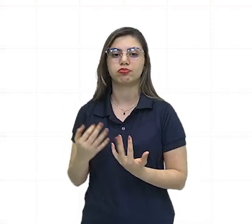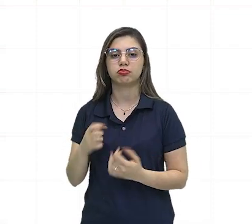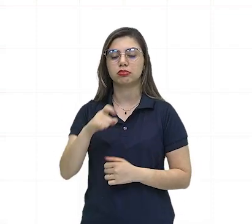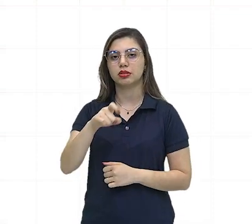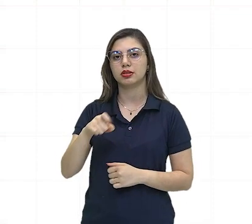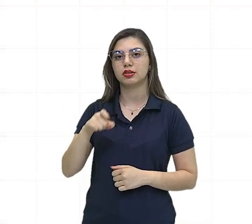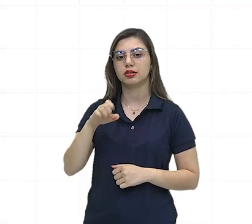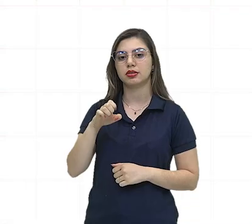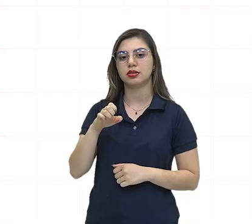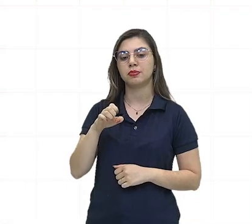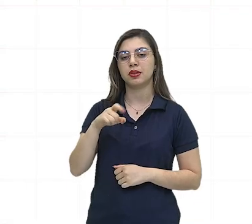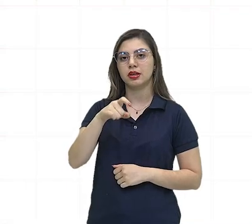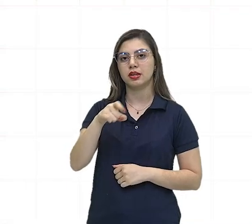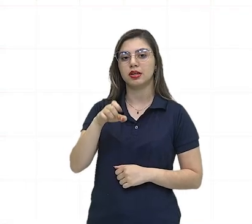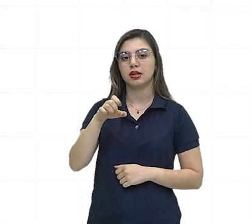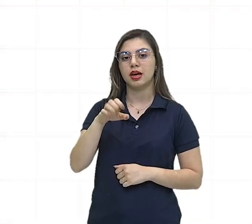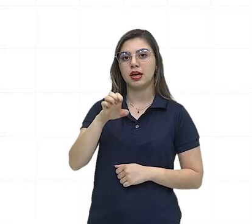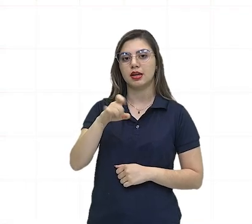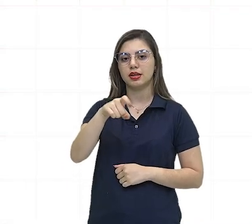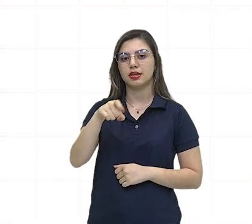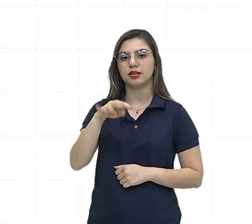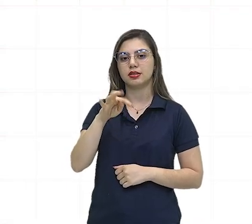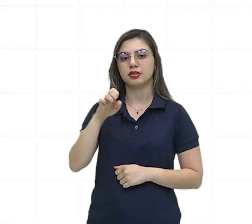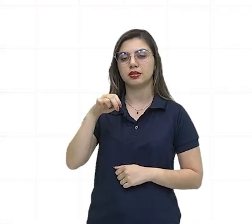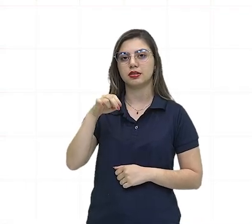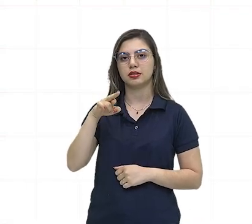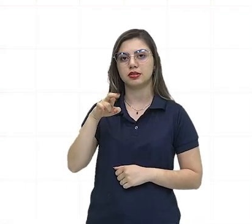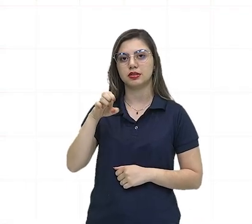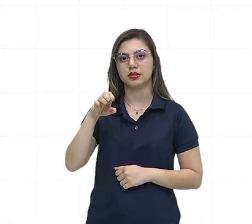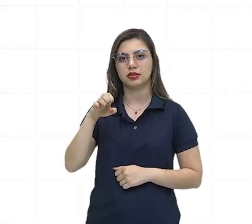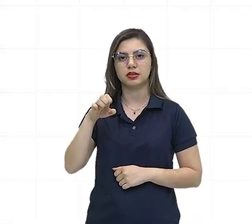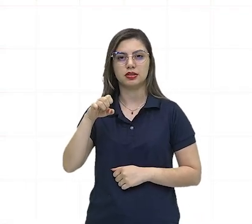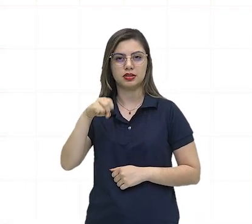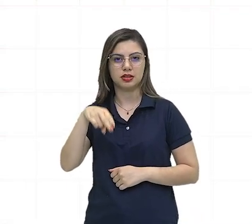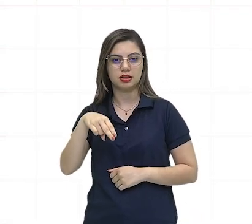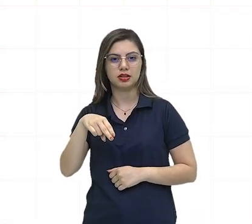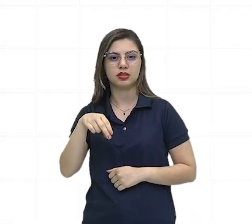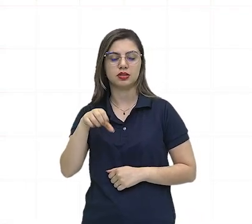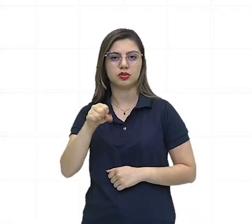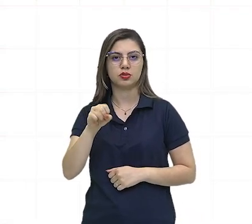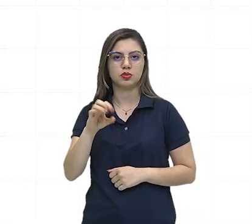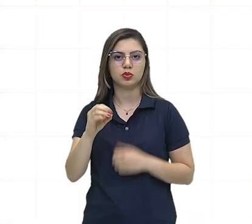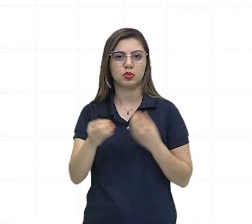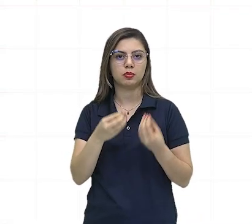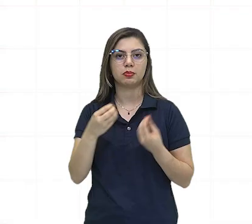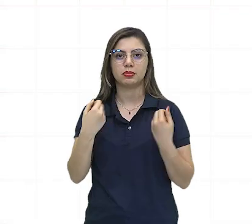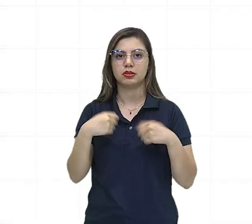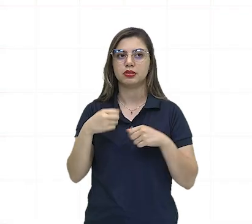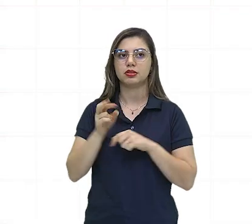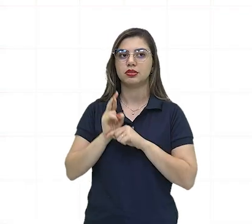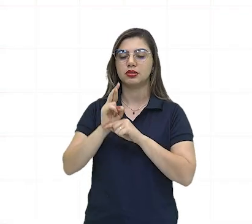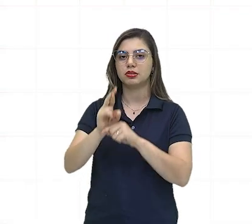ele depende mais de recursos naturais, como a chuva, e isso acaba